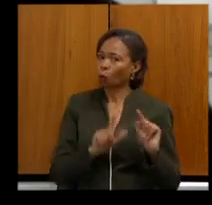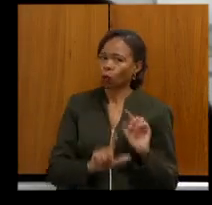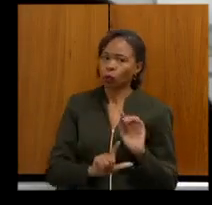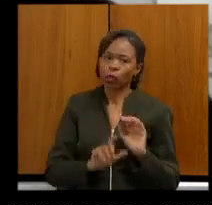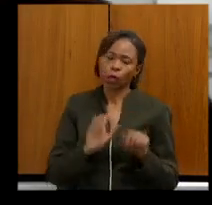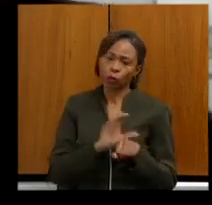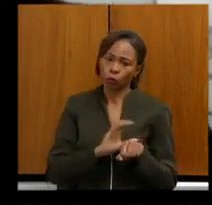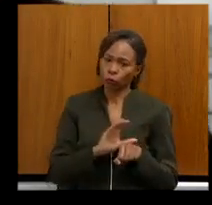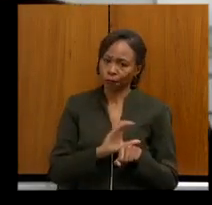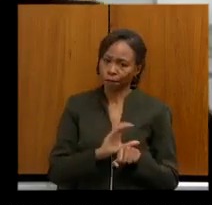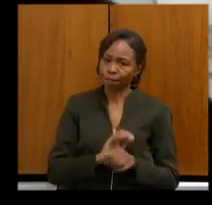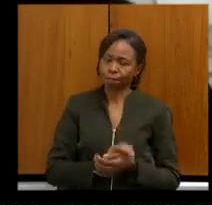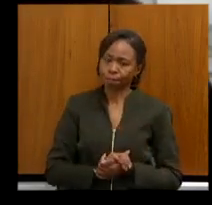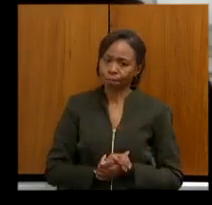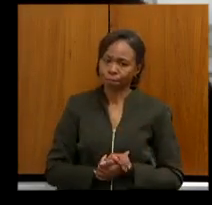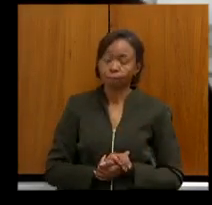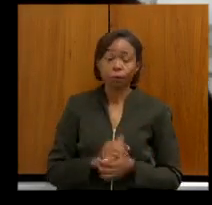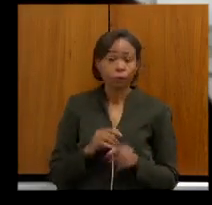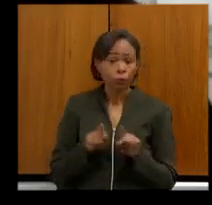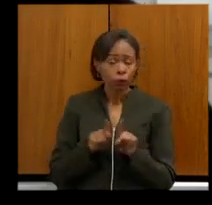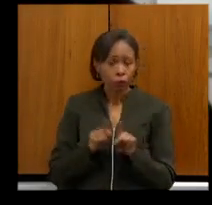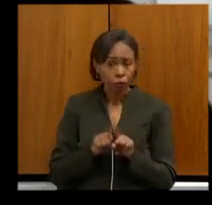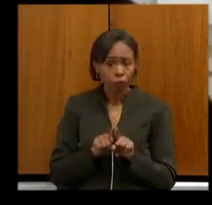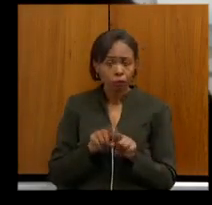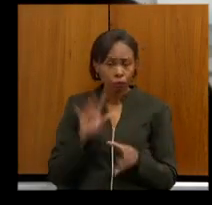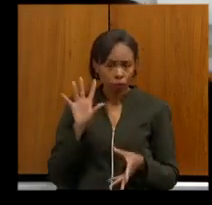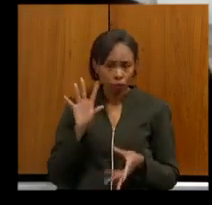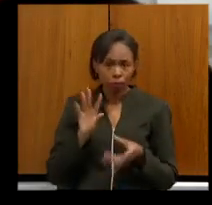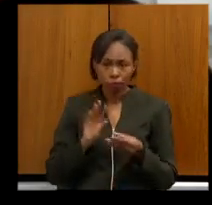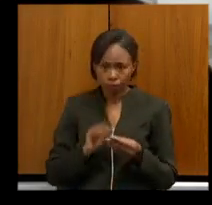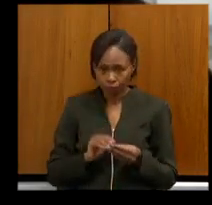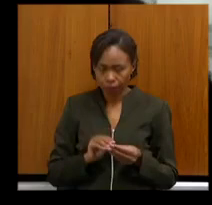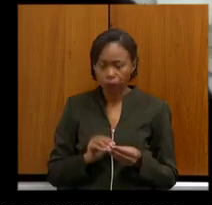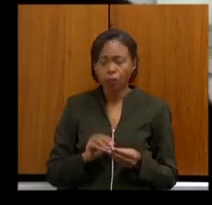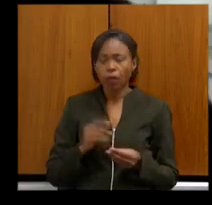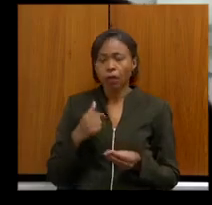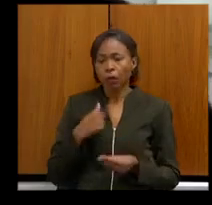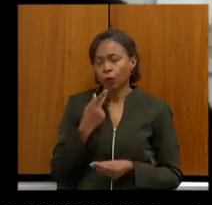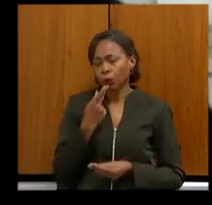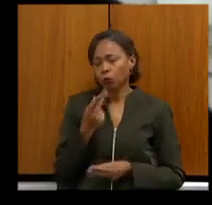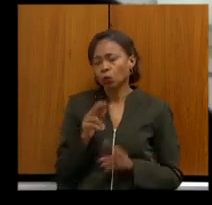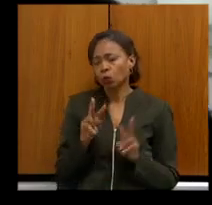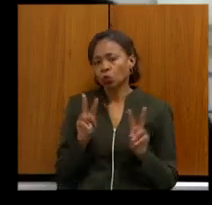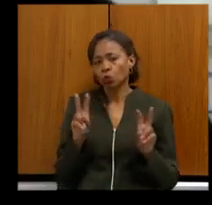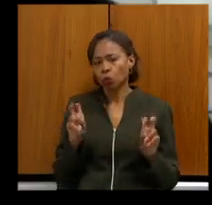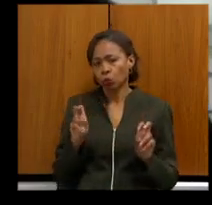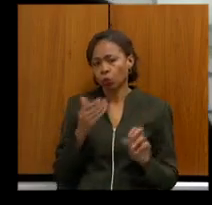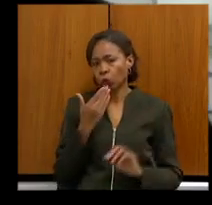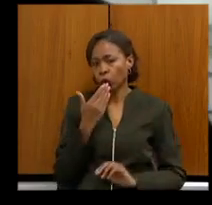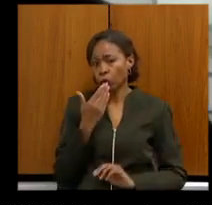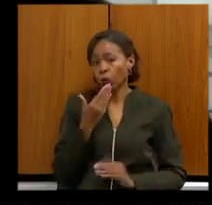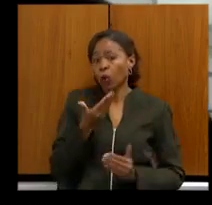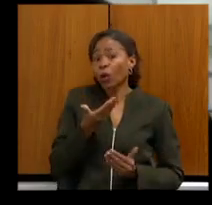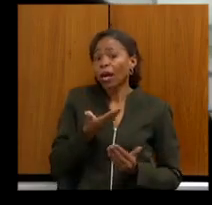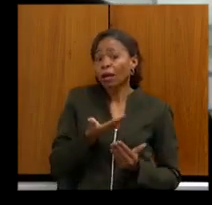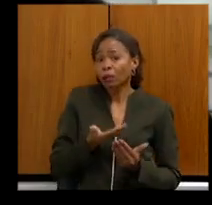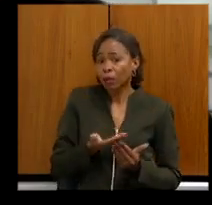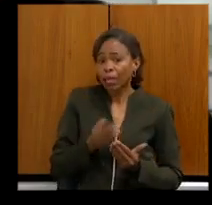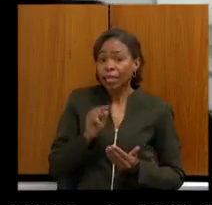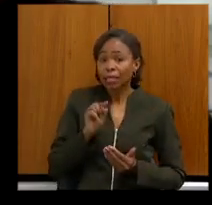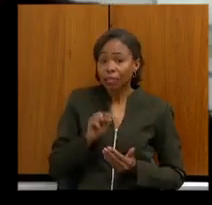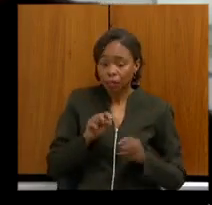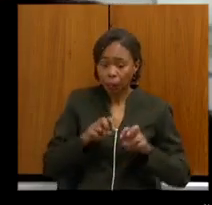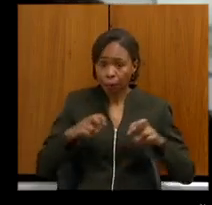bom eu reitero aqui também para o fechamento o requerimento que se respeitem nas mesas de